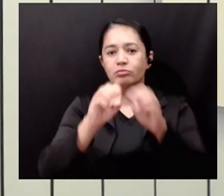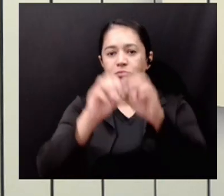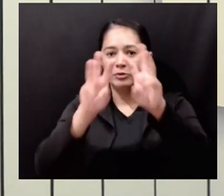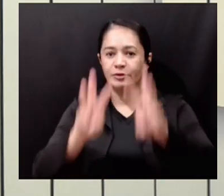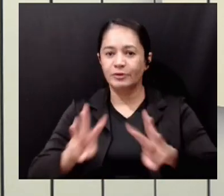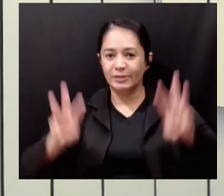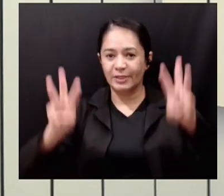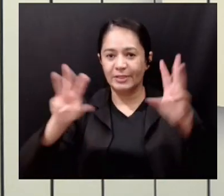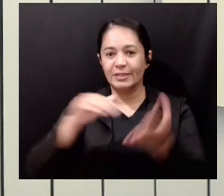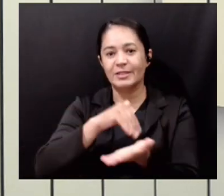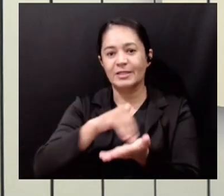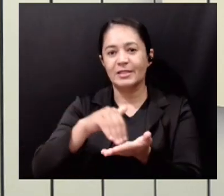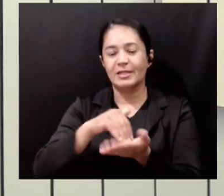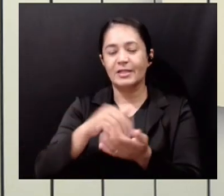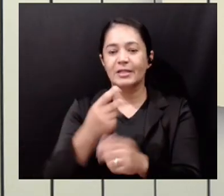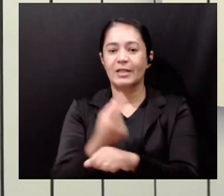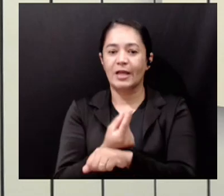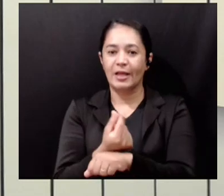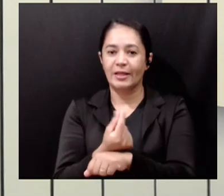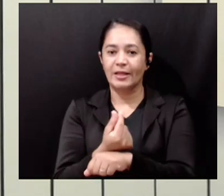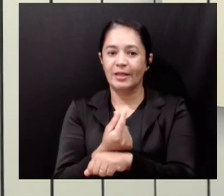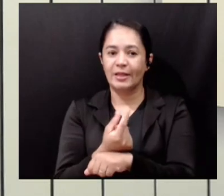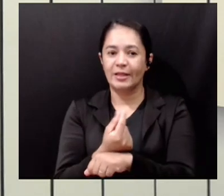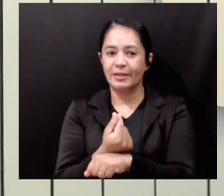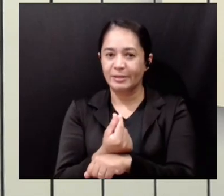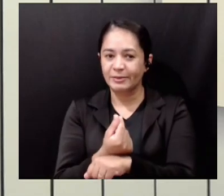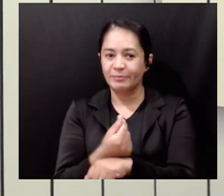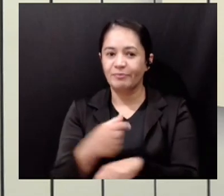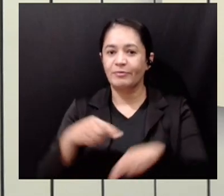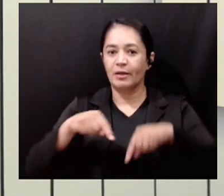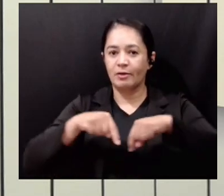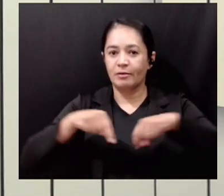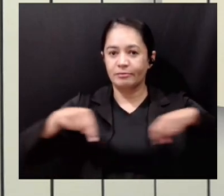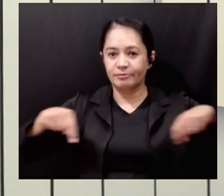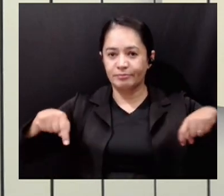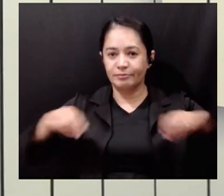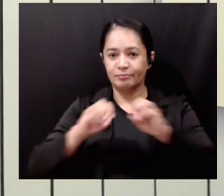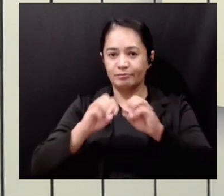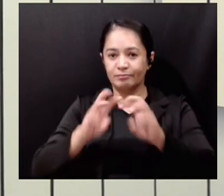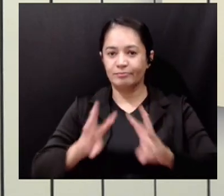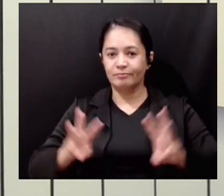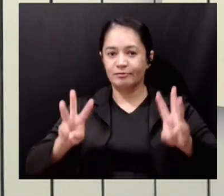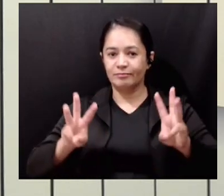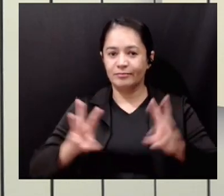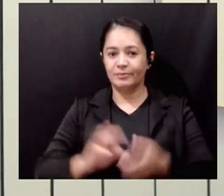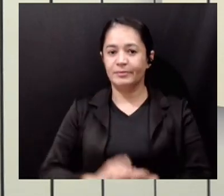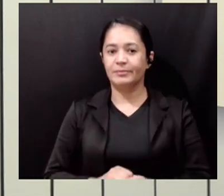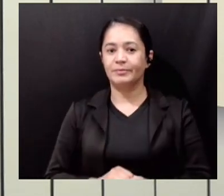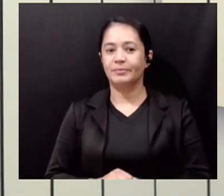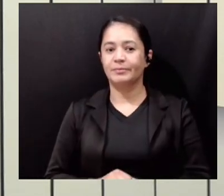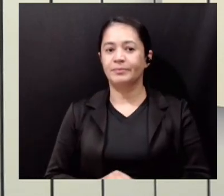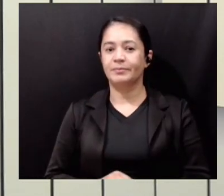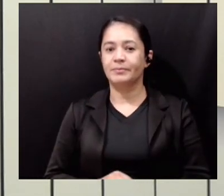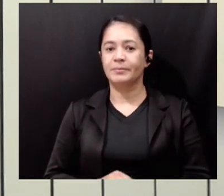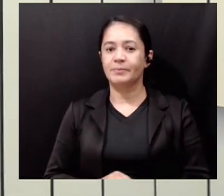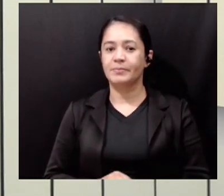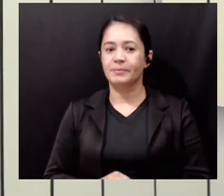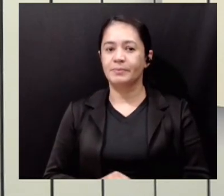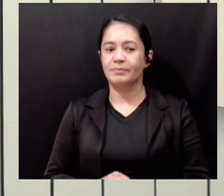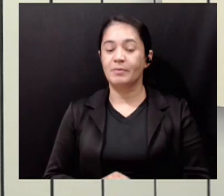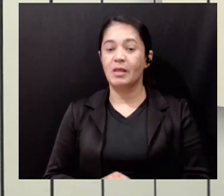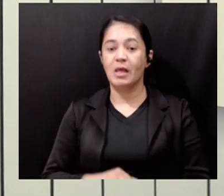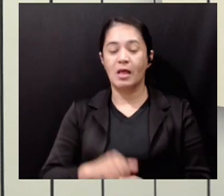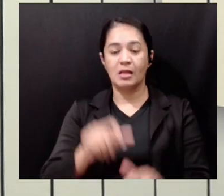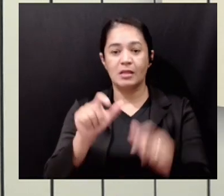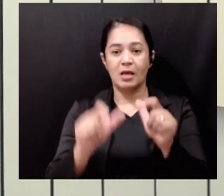no endereço iptu.campinas.sp.gov.br. Os contribuintes que